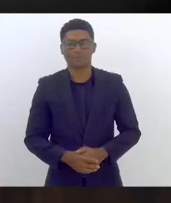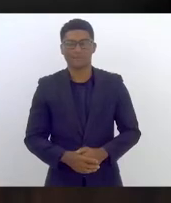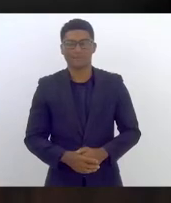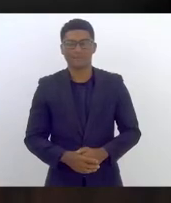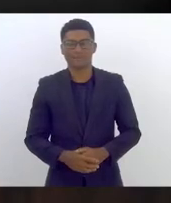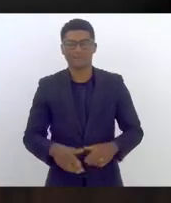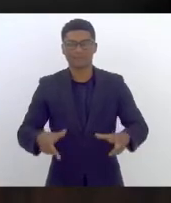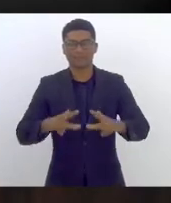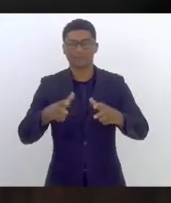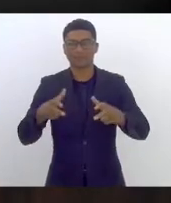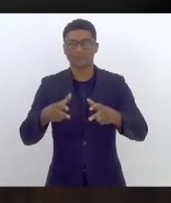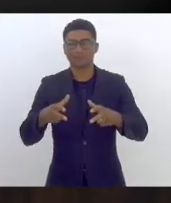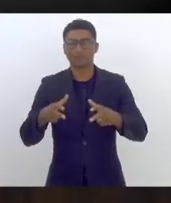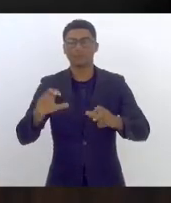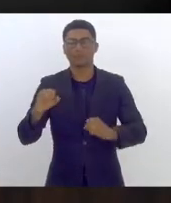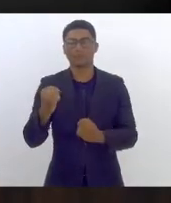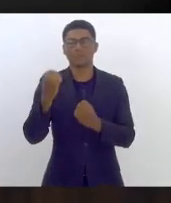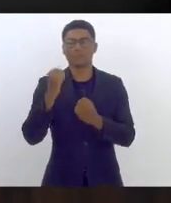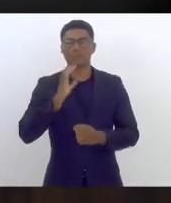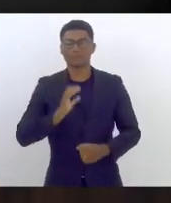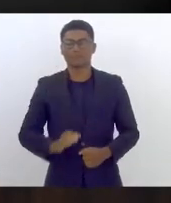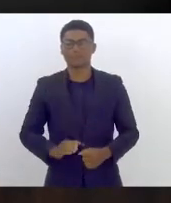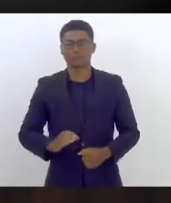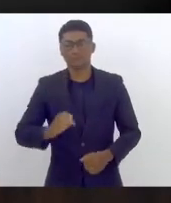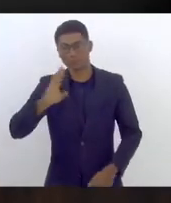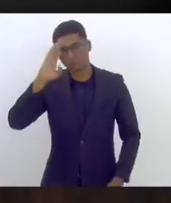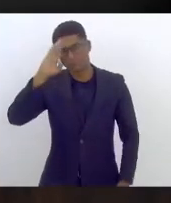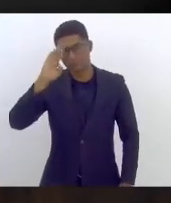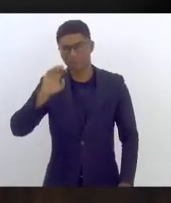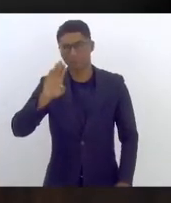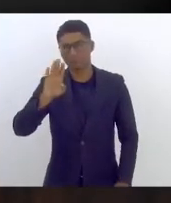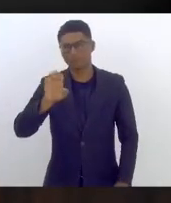pela comissão Defesa Civil Subtenente Bernardo